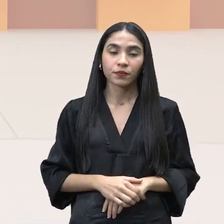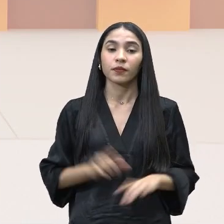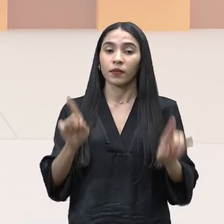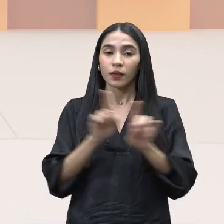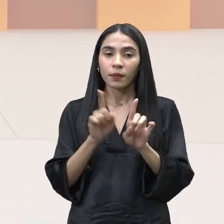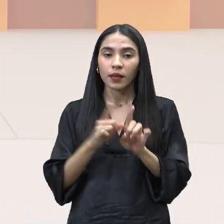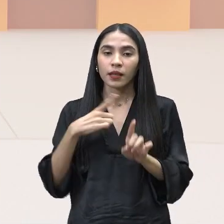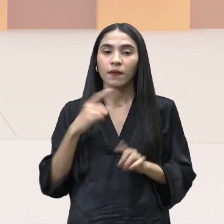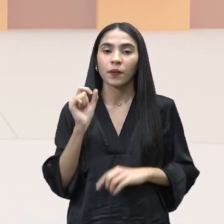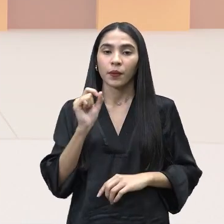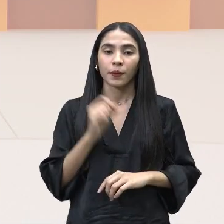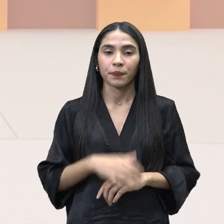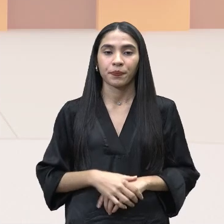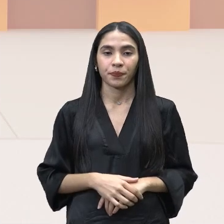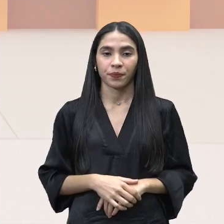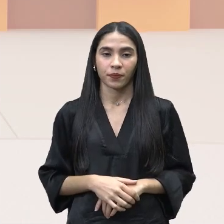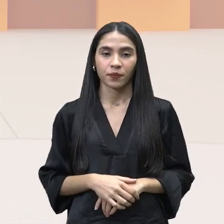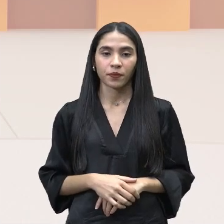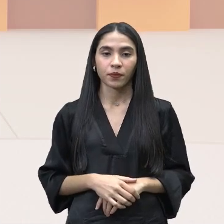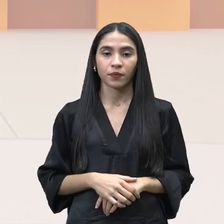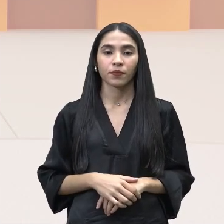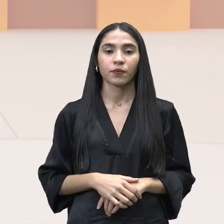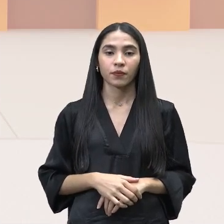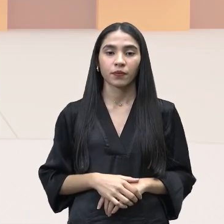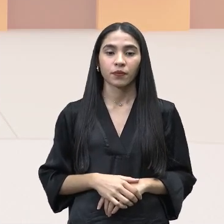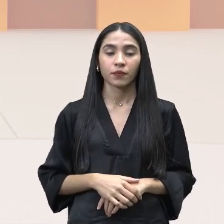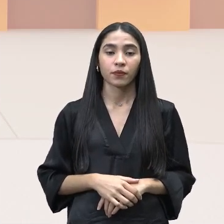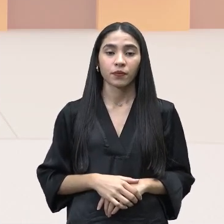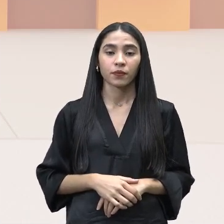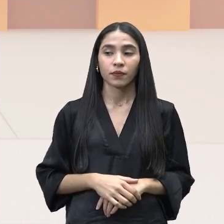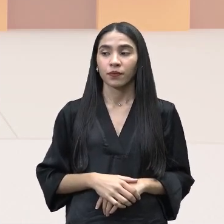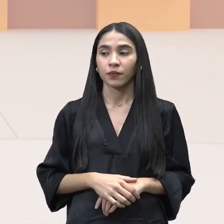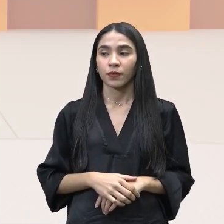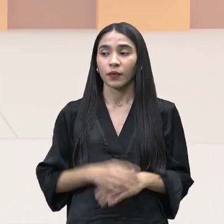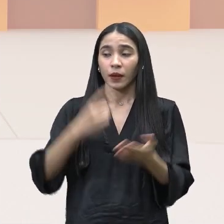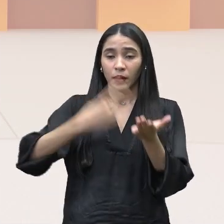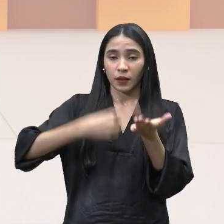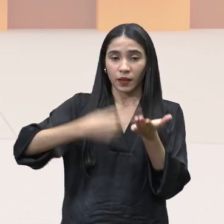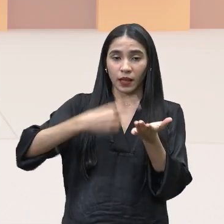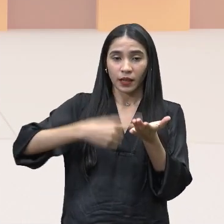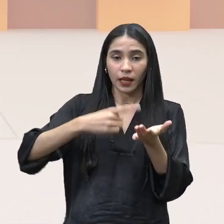Tivemos aí Tratado de Beijing, na China, né?